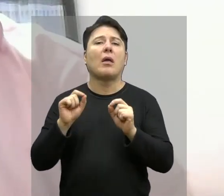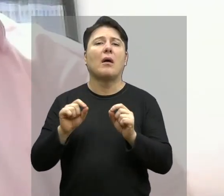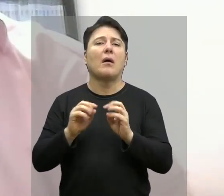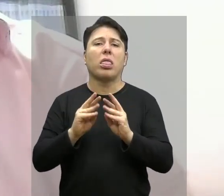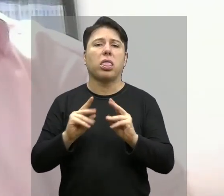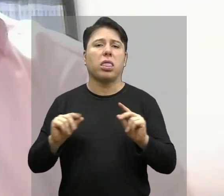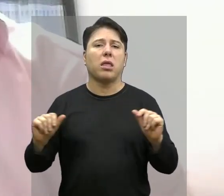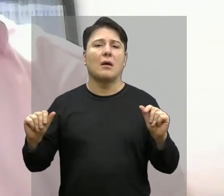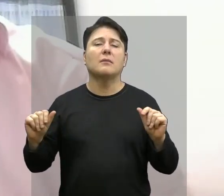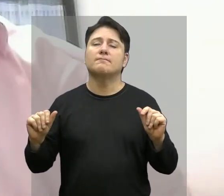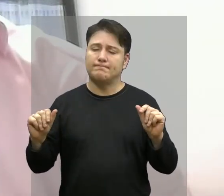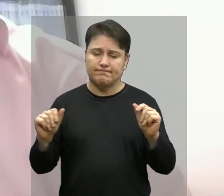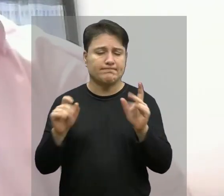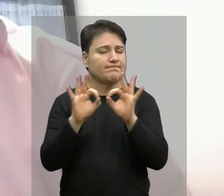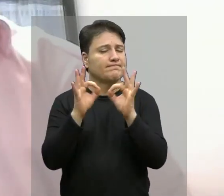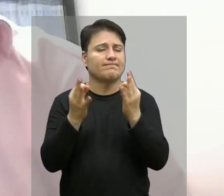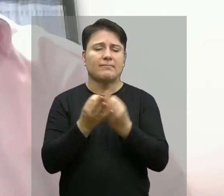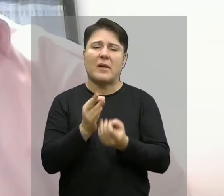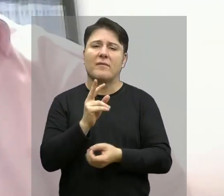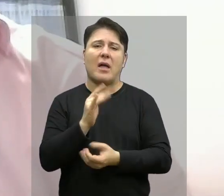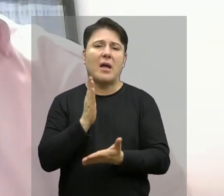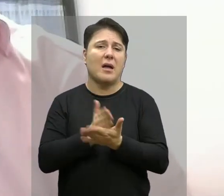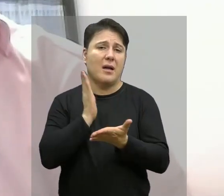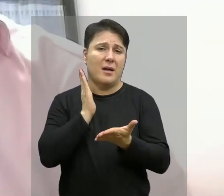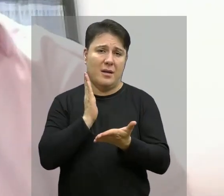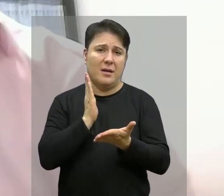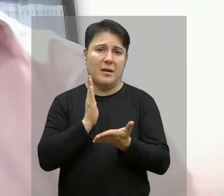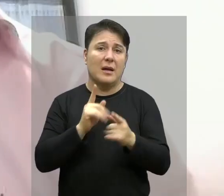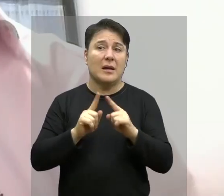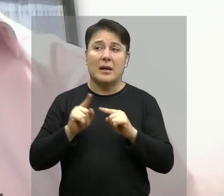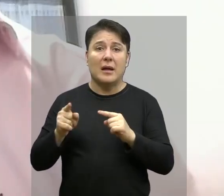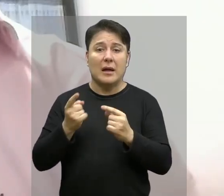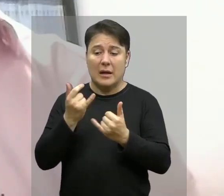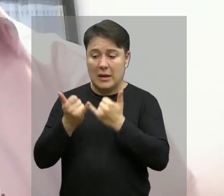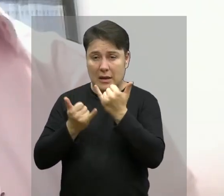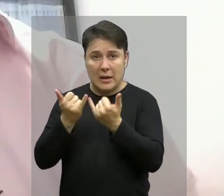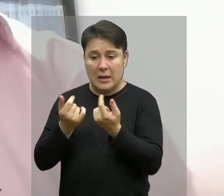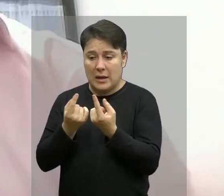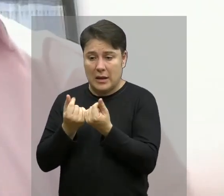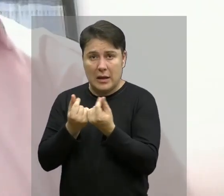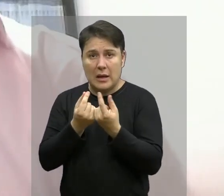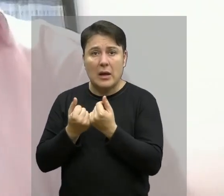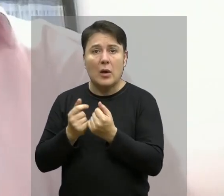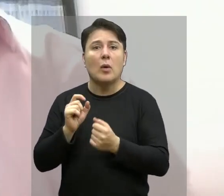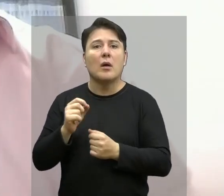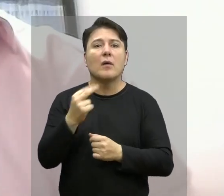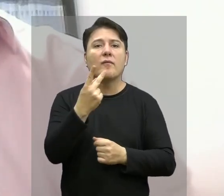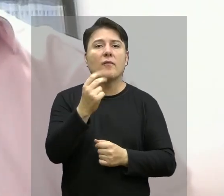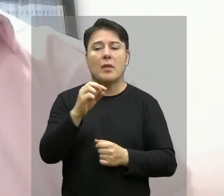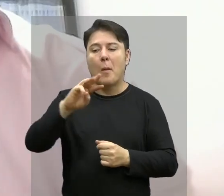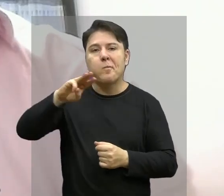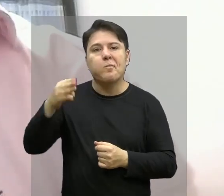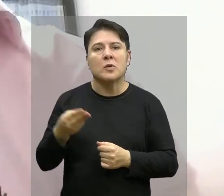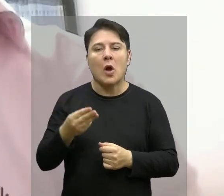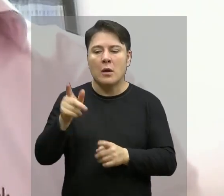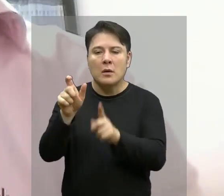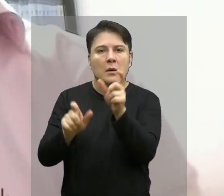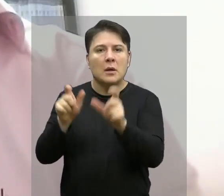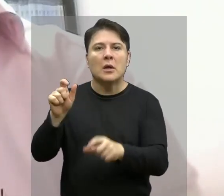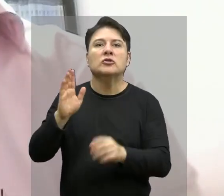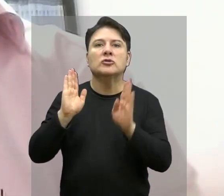destrói famílias. E o agravante do jogo, quando a gente vê aí que 20 milhões de brasileiros